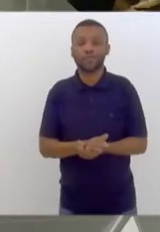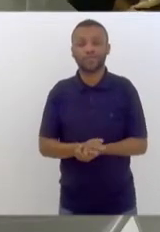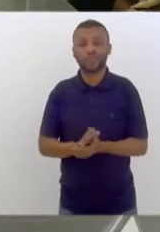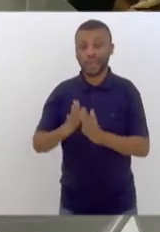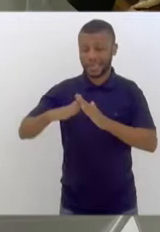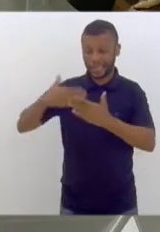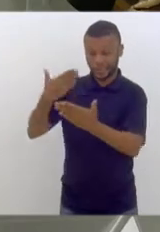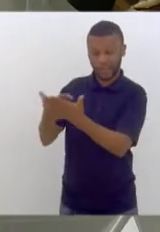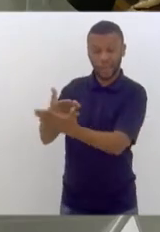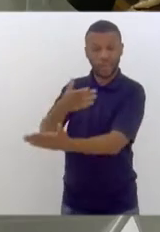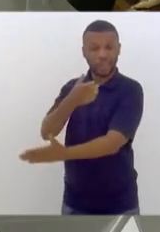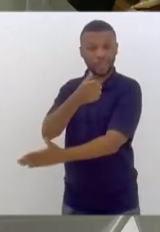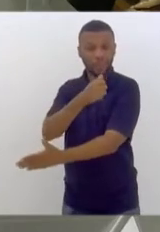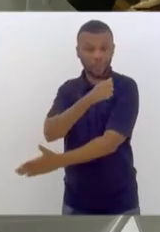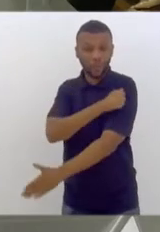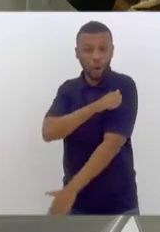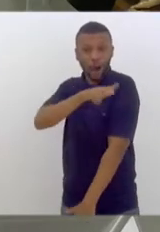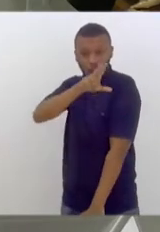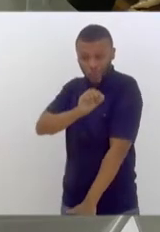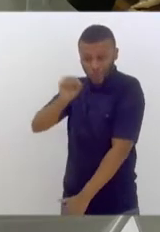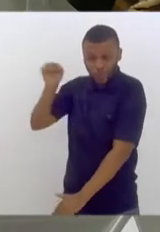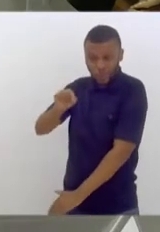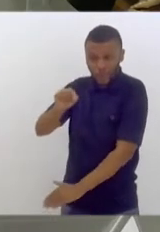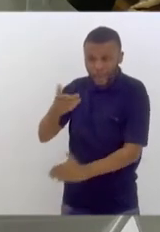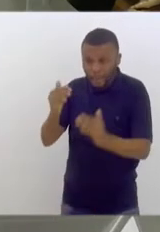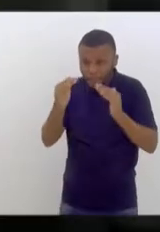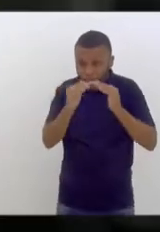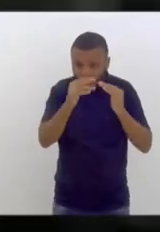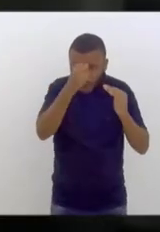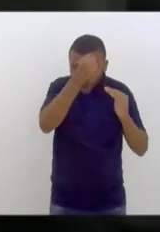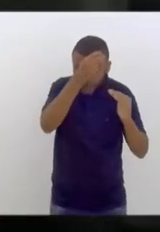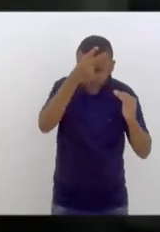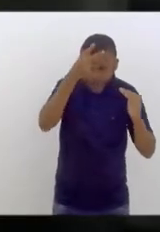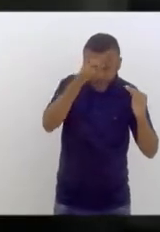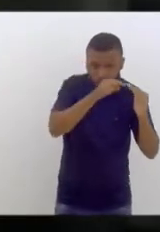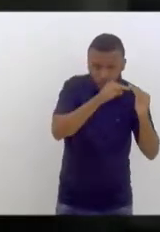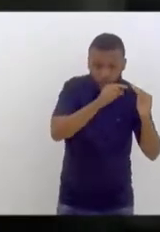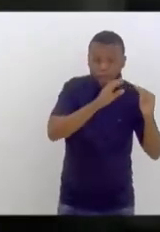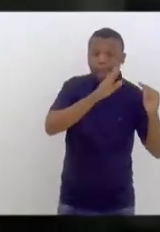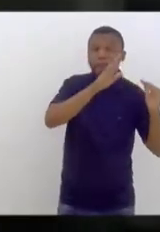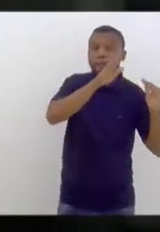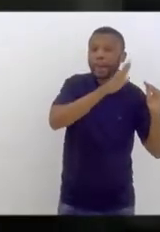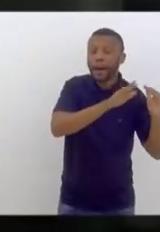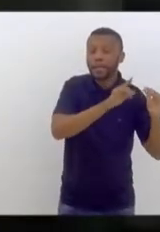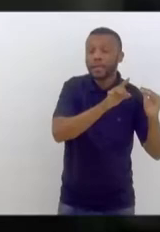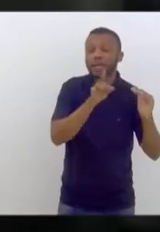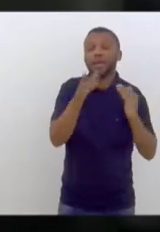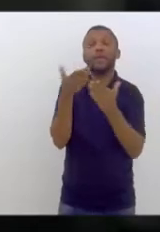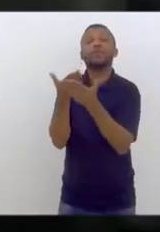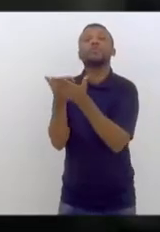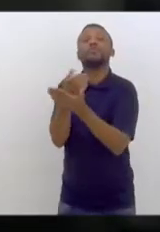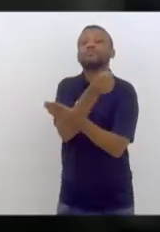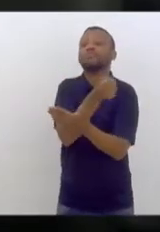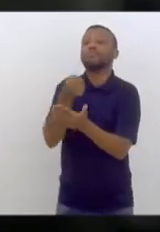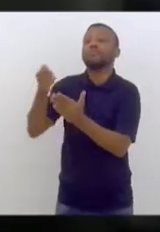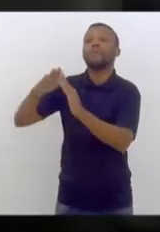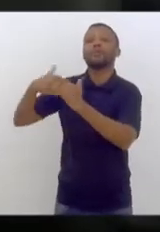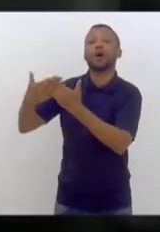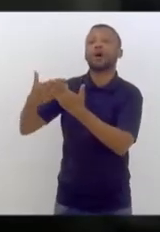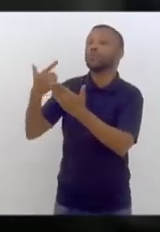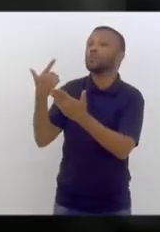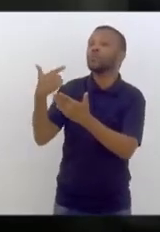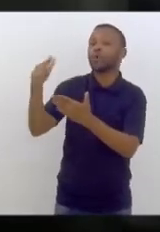ele mora num determinado município, mas ele acaba estudando num outro. Existe uma série